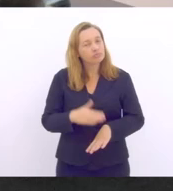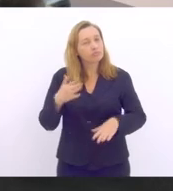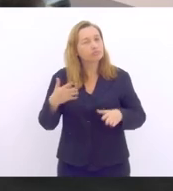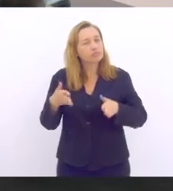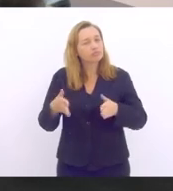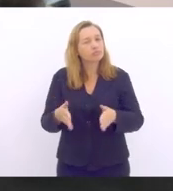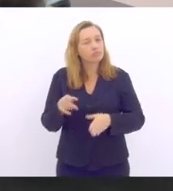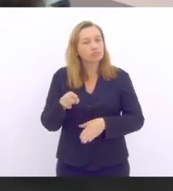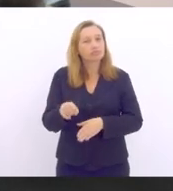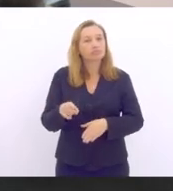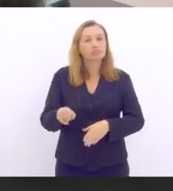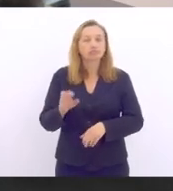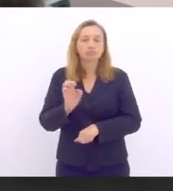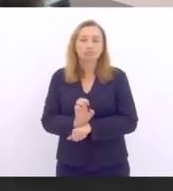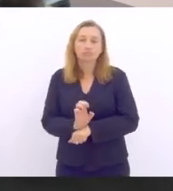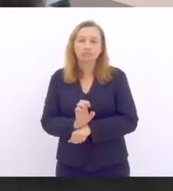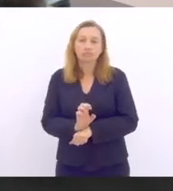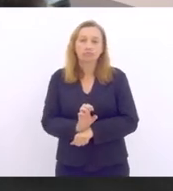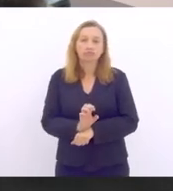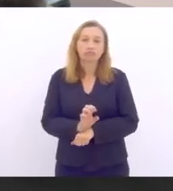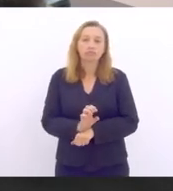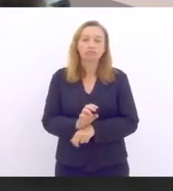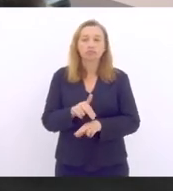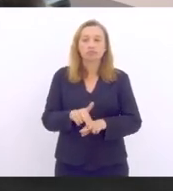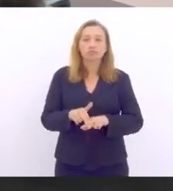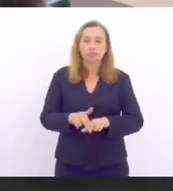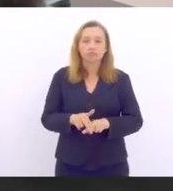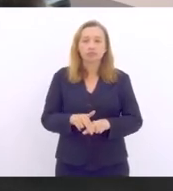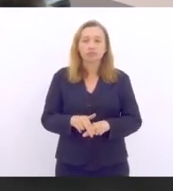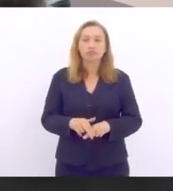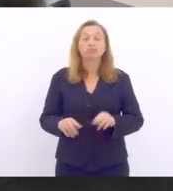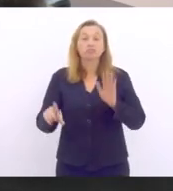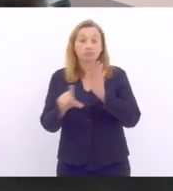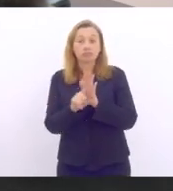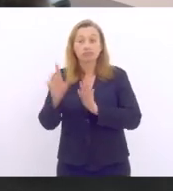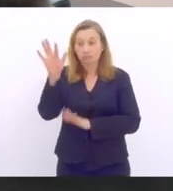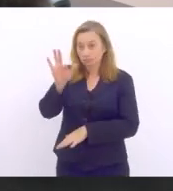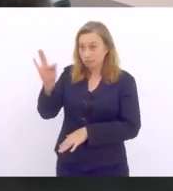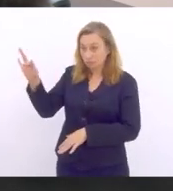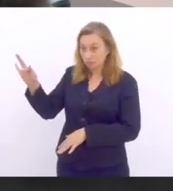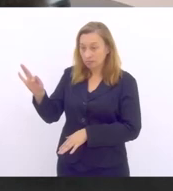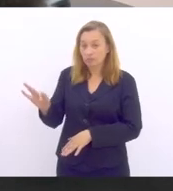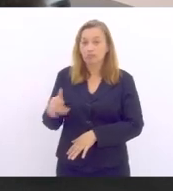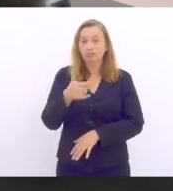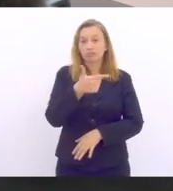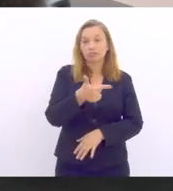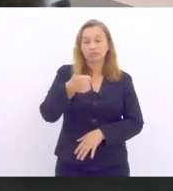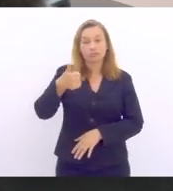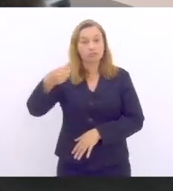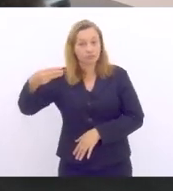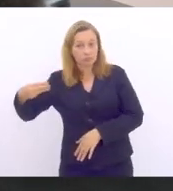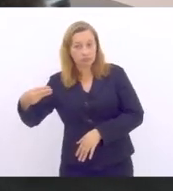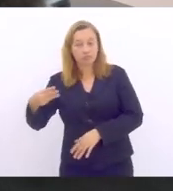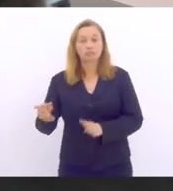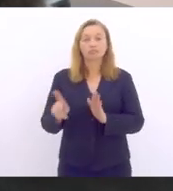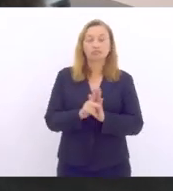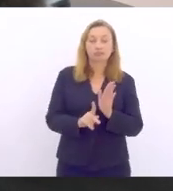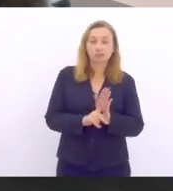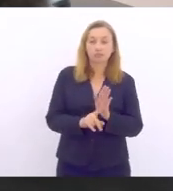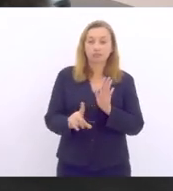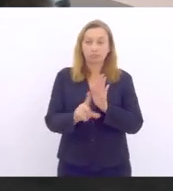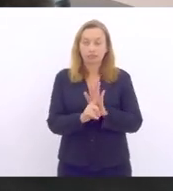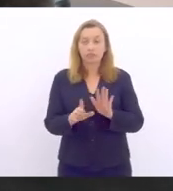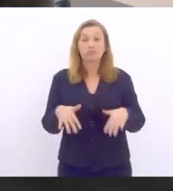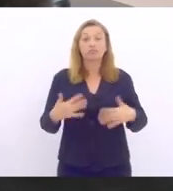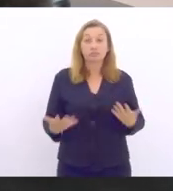aqui no Estado, inclusive em razão da existência da lei federal, de uma lei de 2013 estadual e desse projeto de lei.